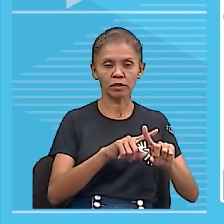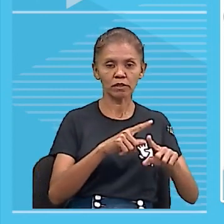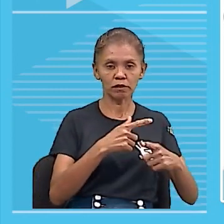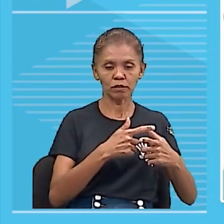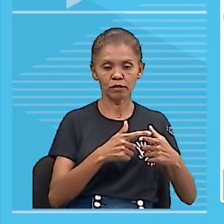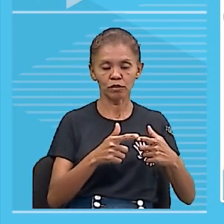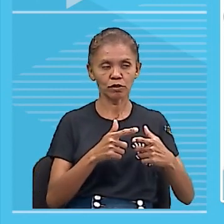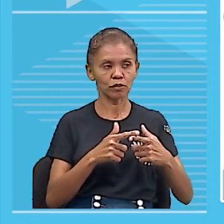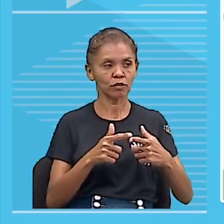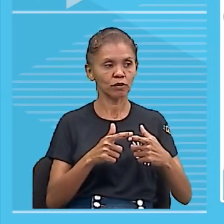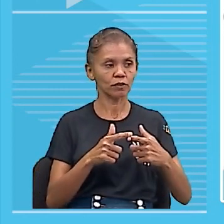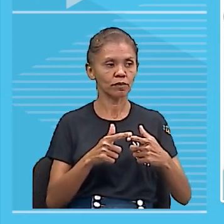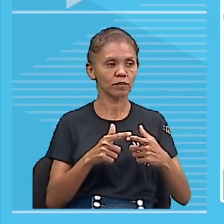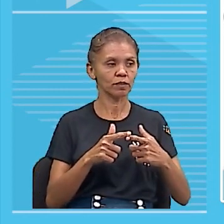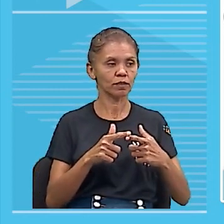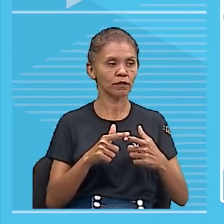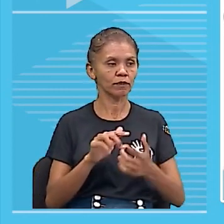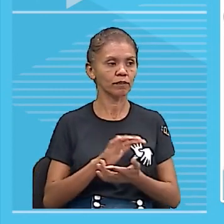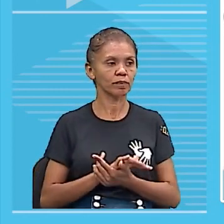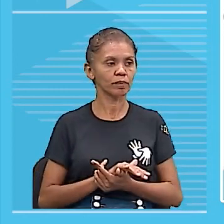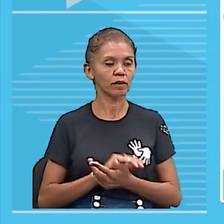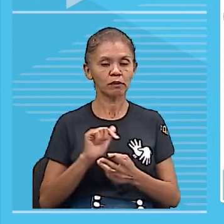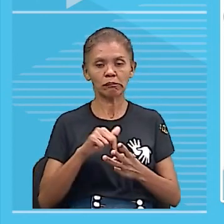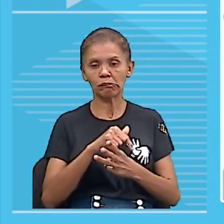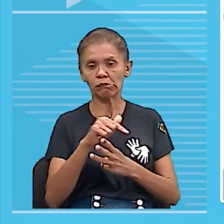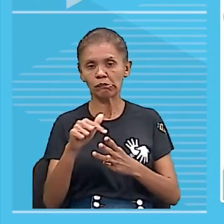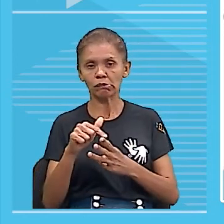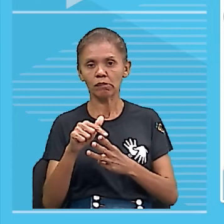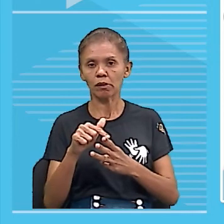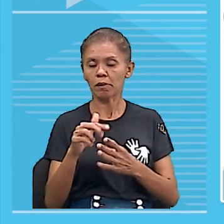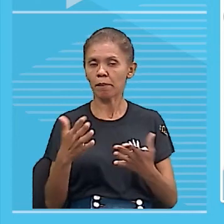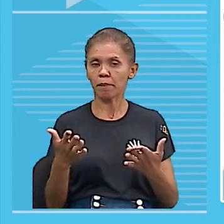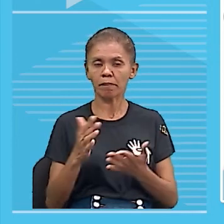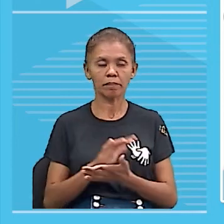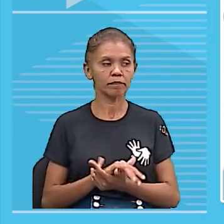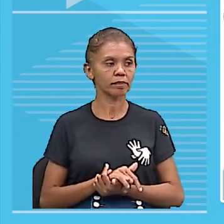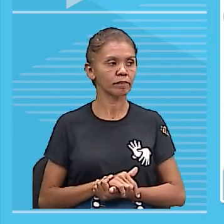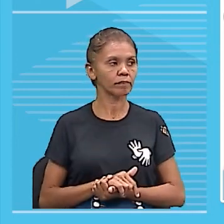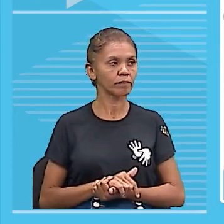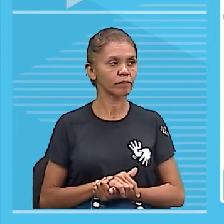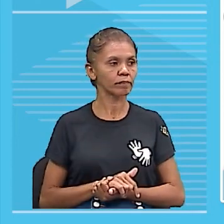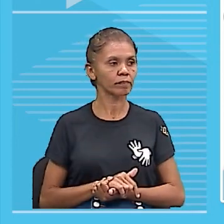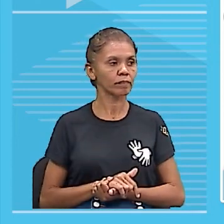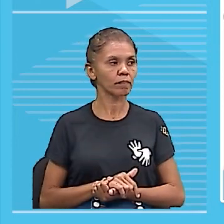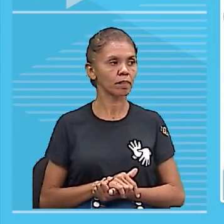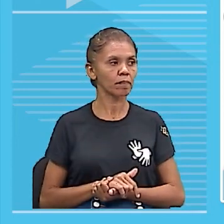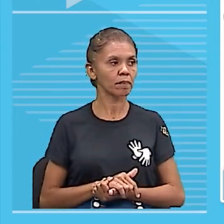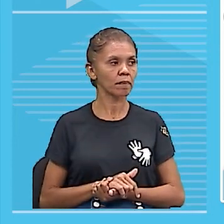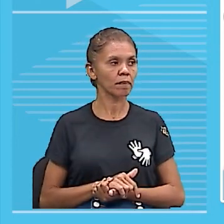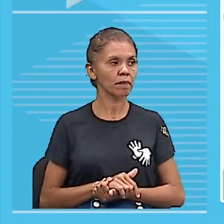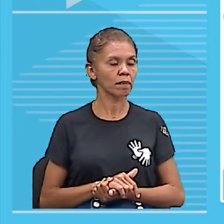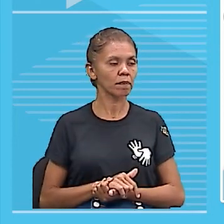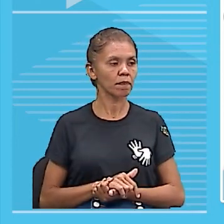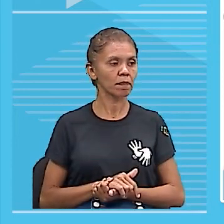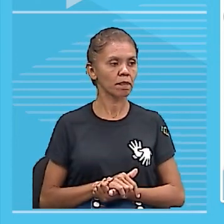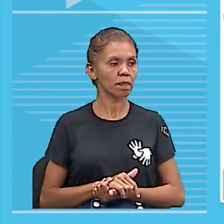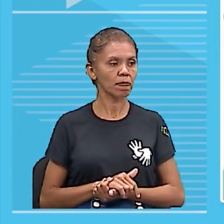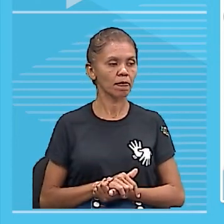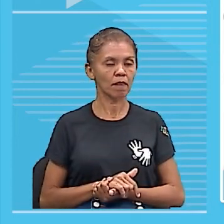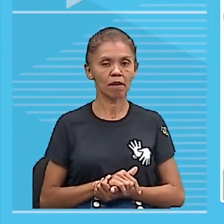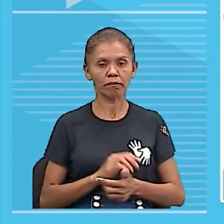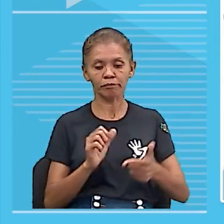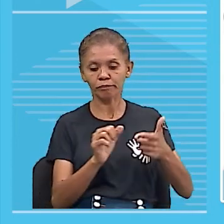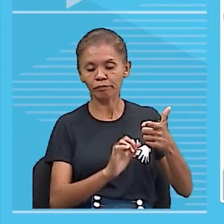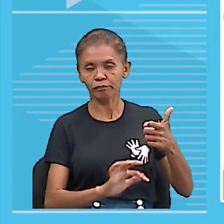resistentes é só o porém a expressão Zinho de baixo é